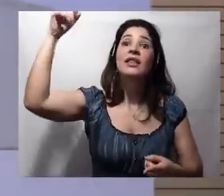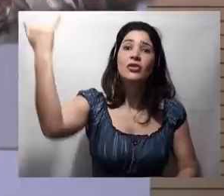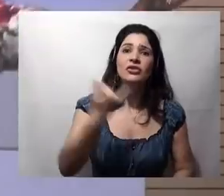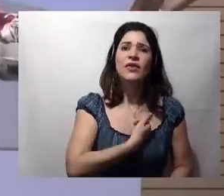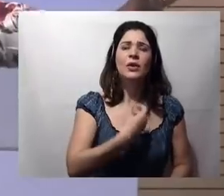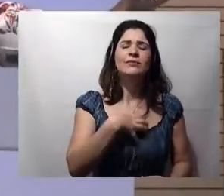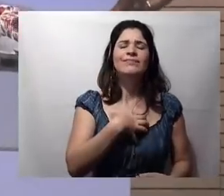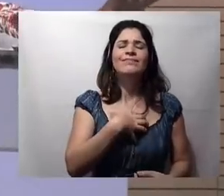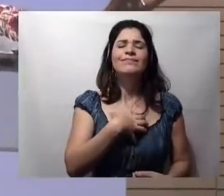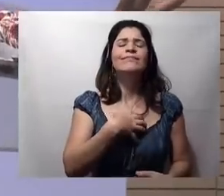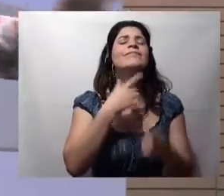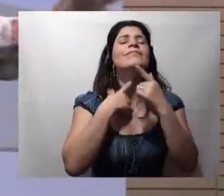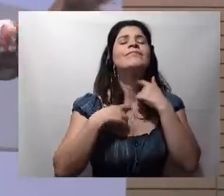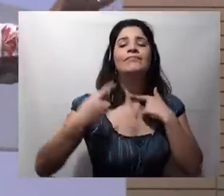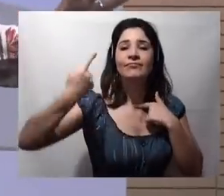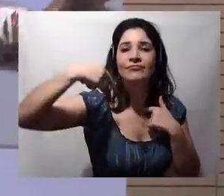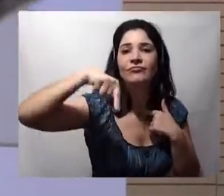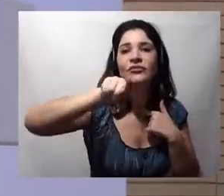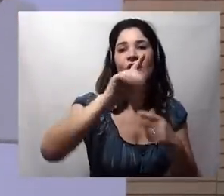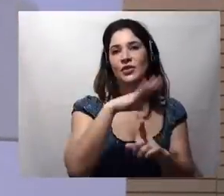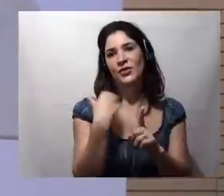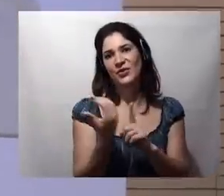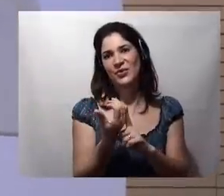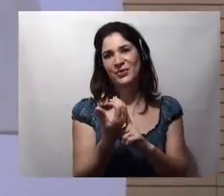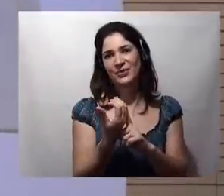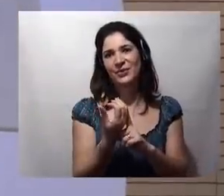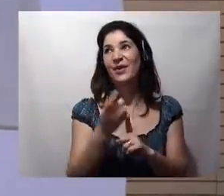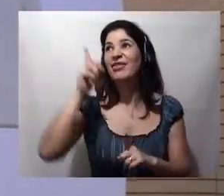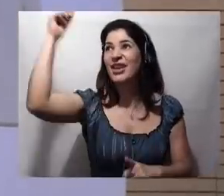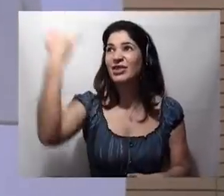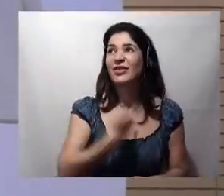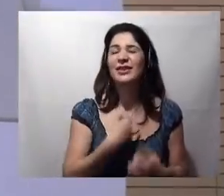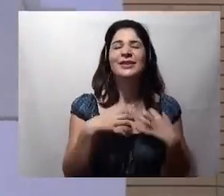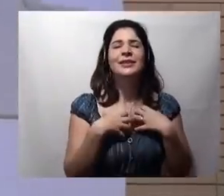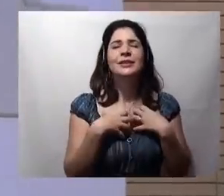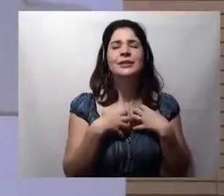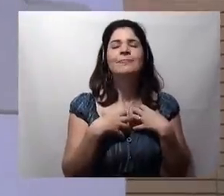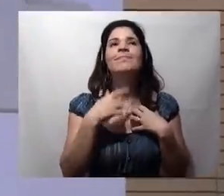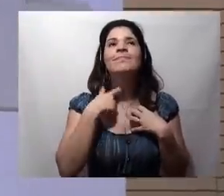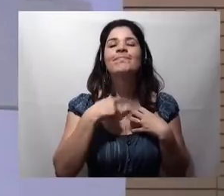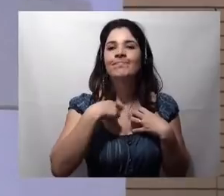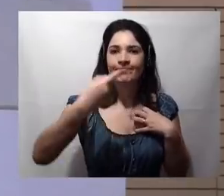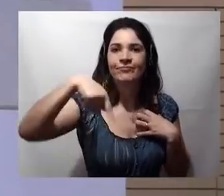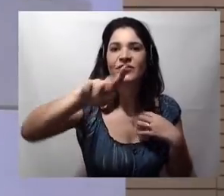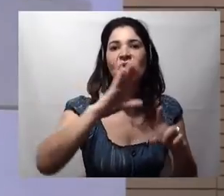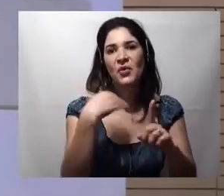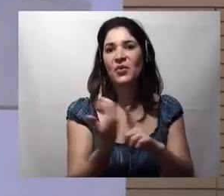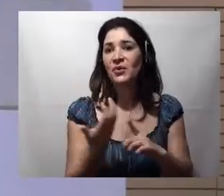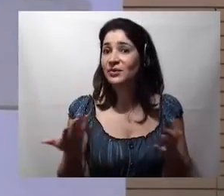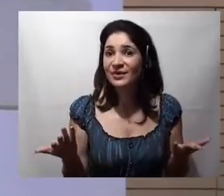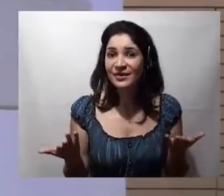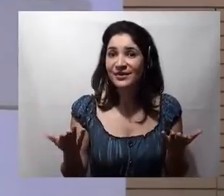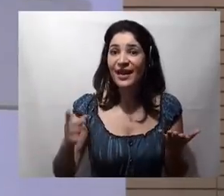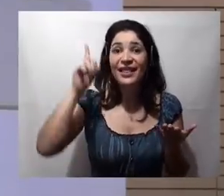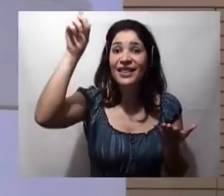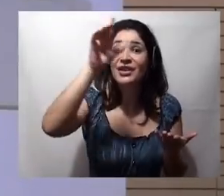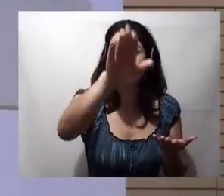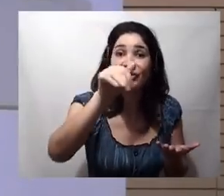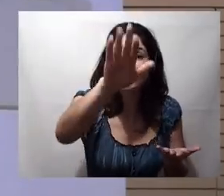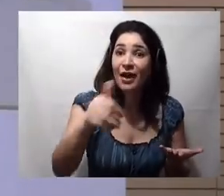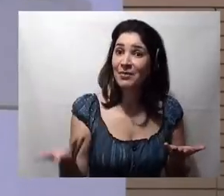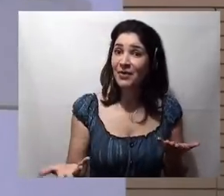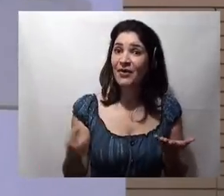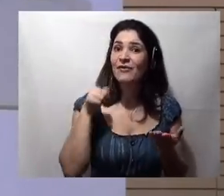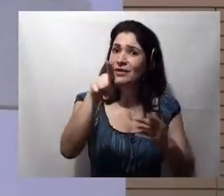tocou pode ter mil e outro argumento mas o maior é esse deus falou lá e tem tanta coisa para você fazer